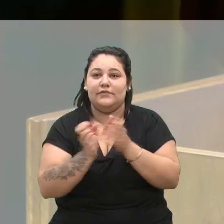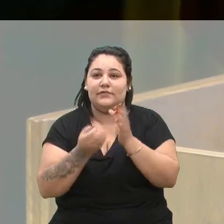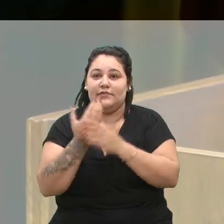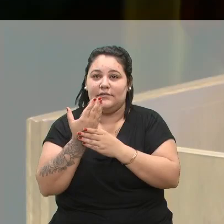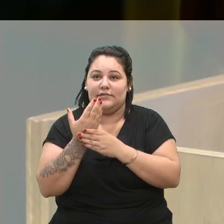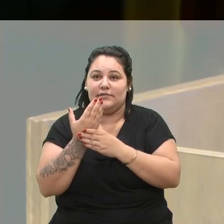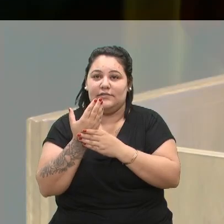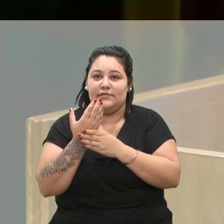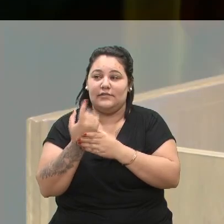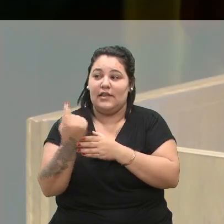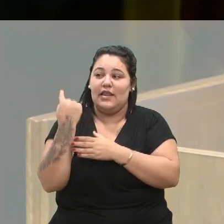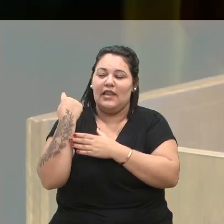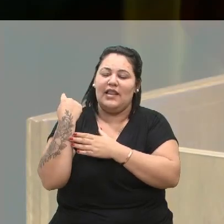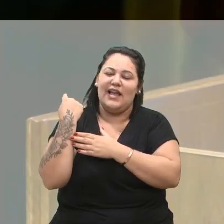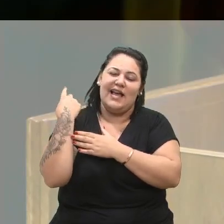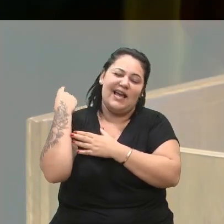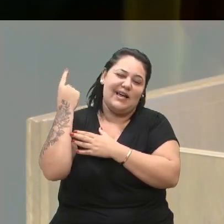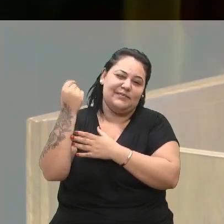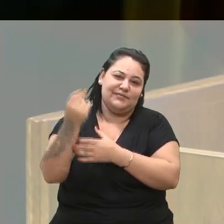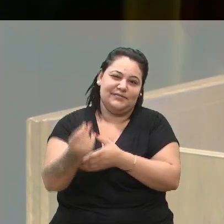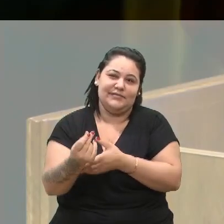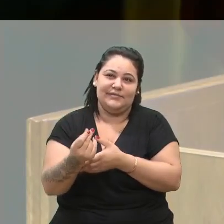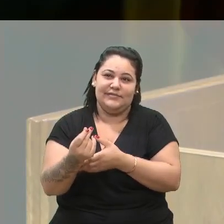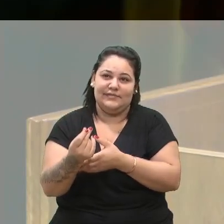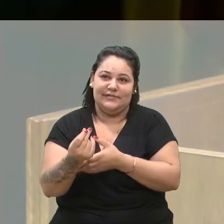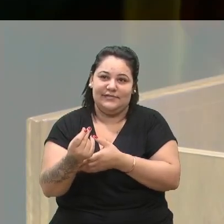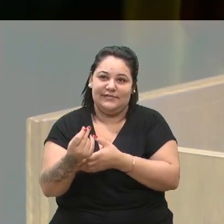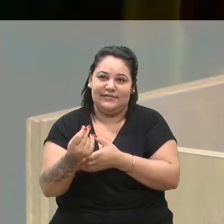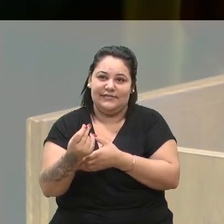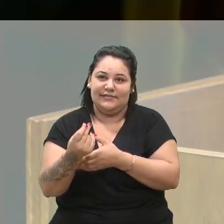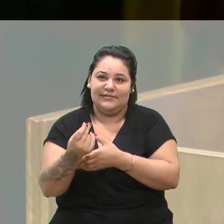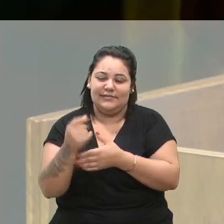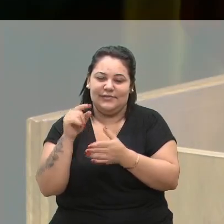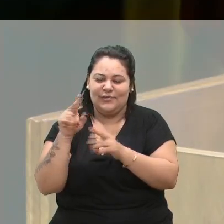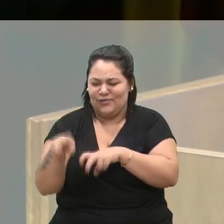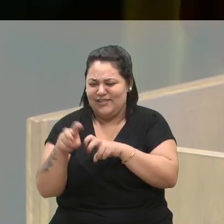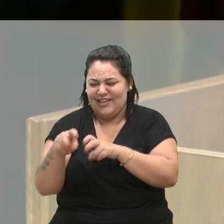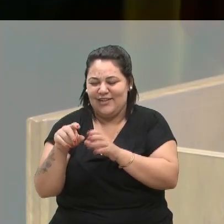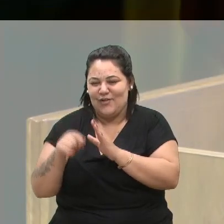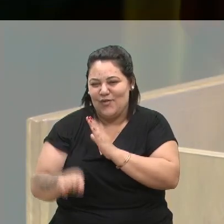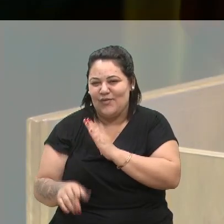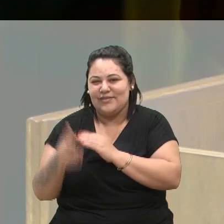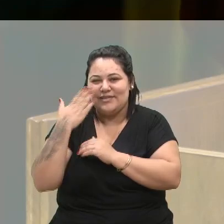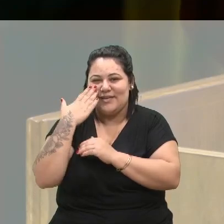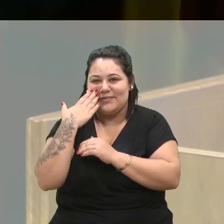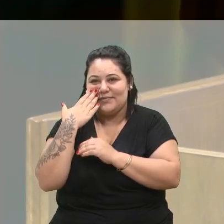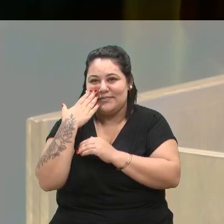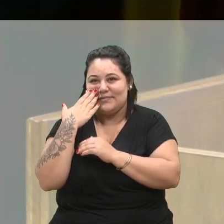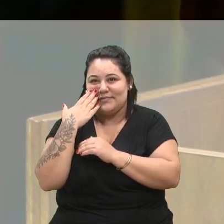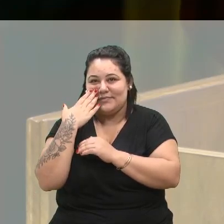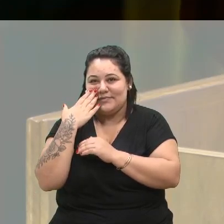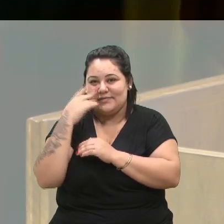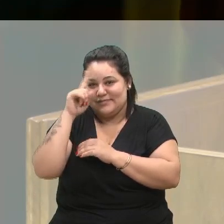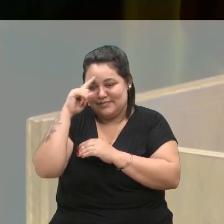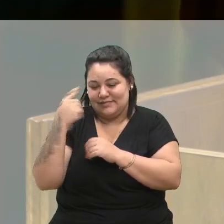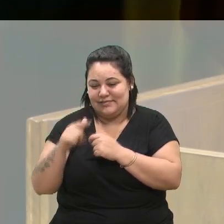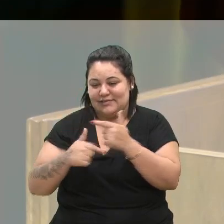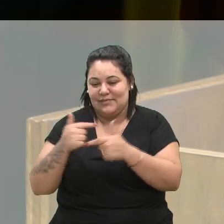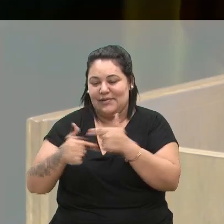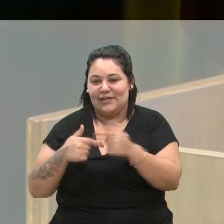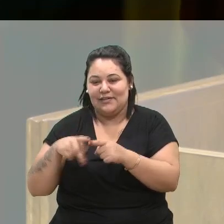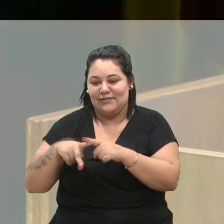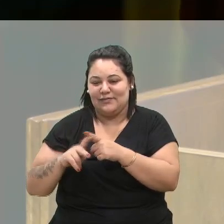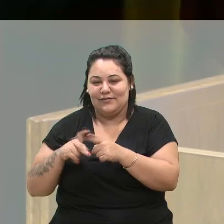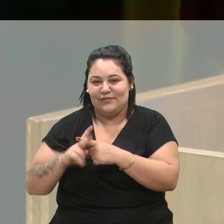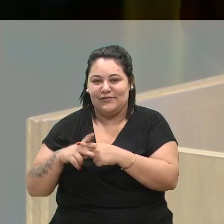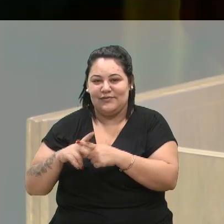lá do Campestre da Serra, passando o Cazuza, longe, batendo caixa com as ferramentas da